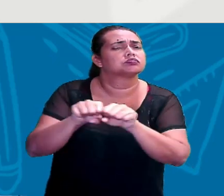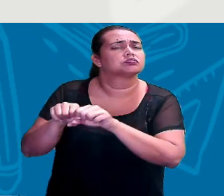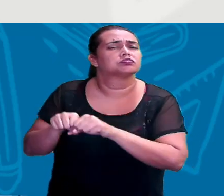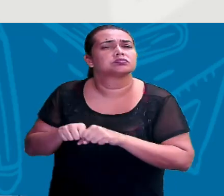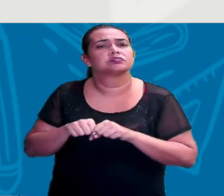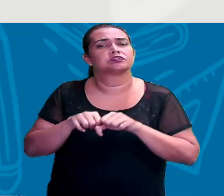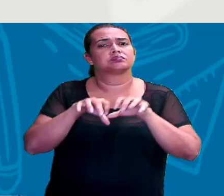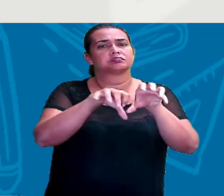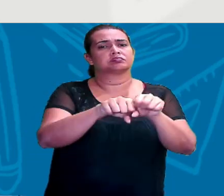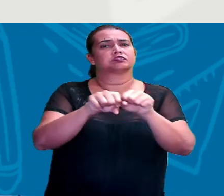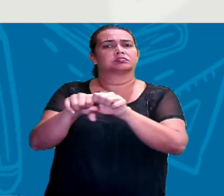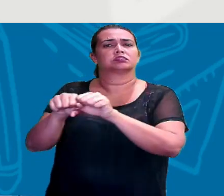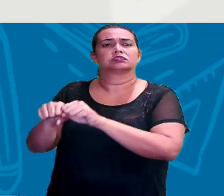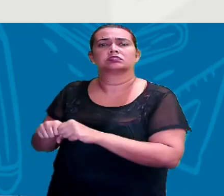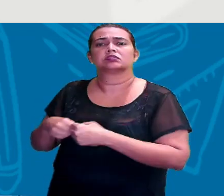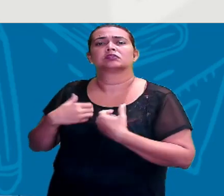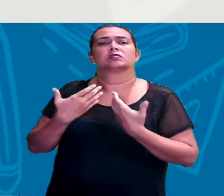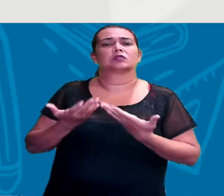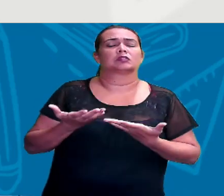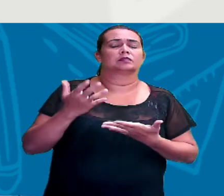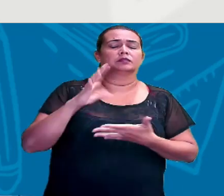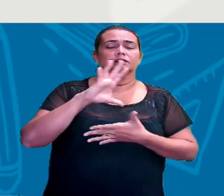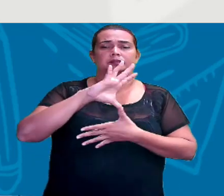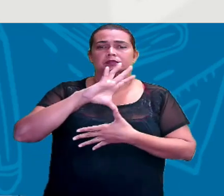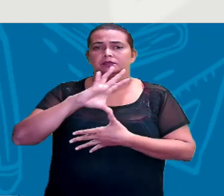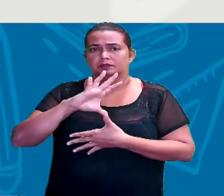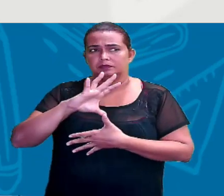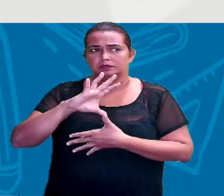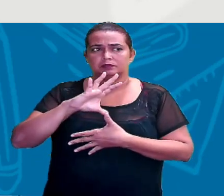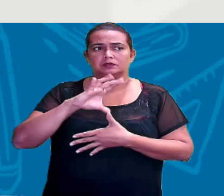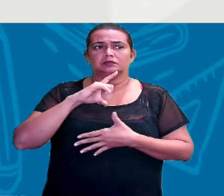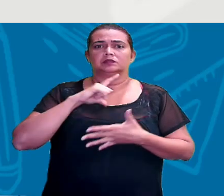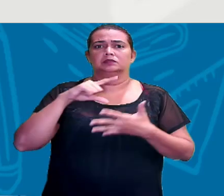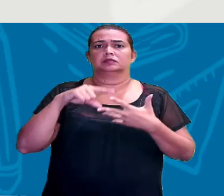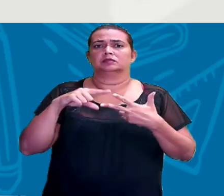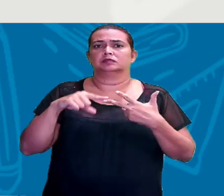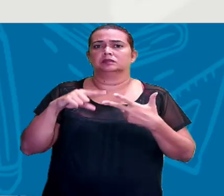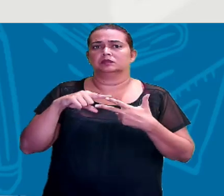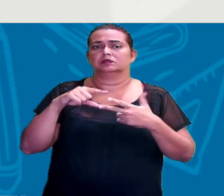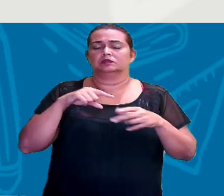assim. A América, ela sofreu dois tipos de